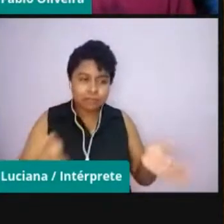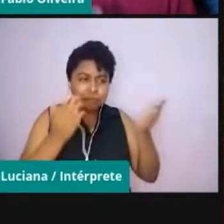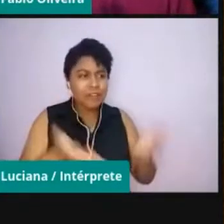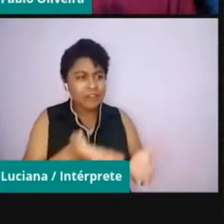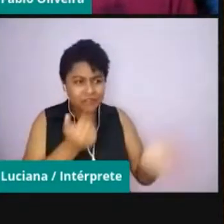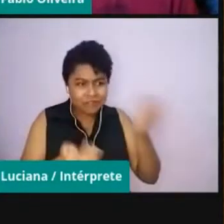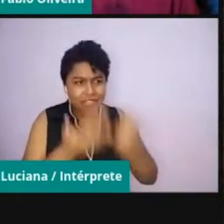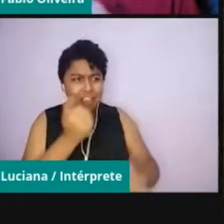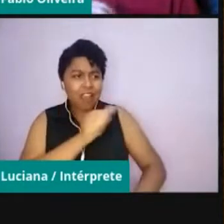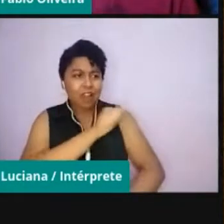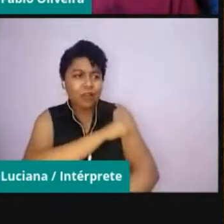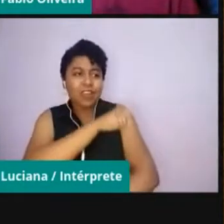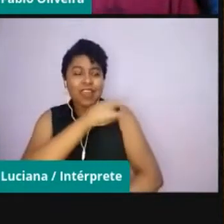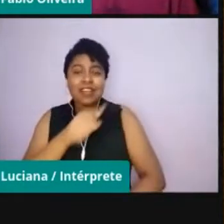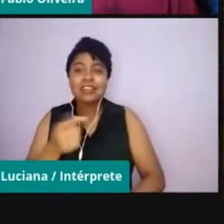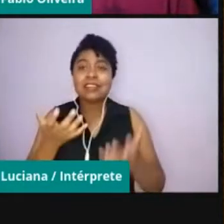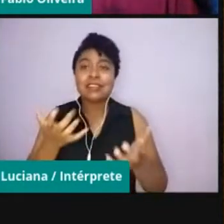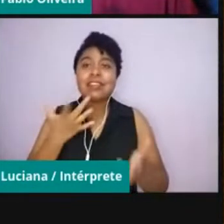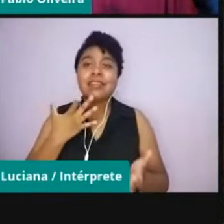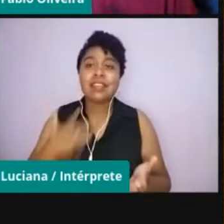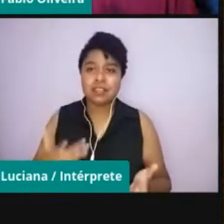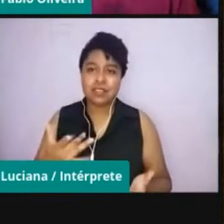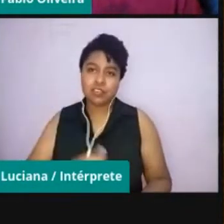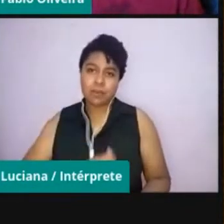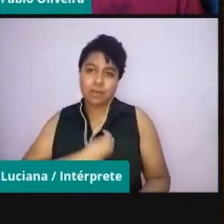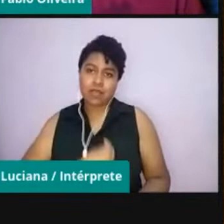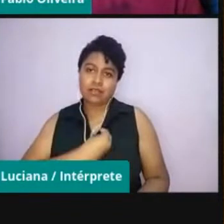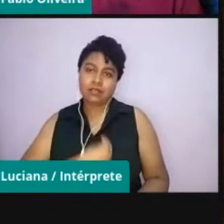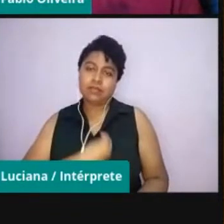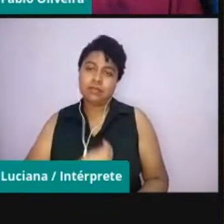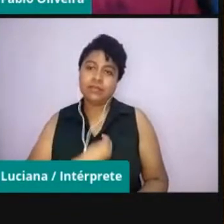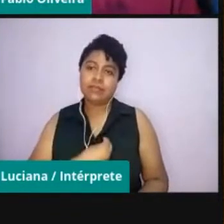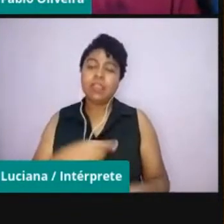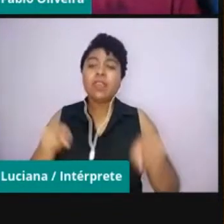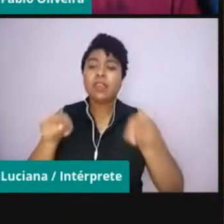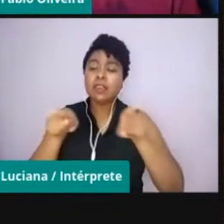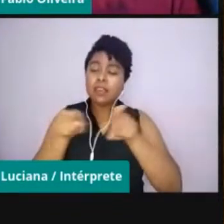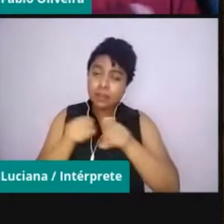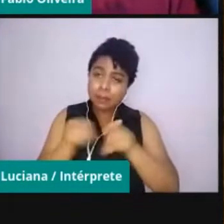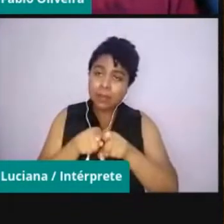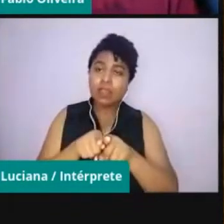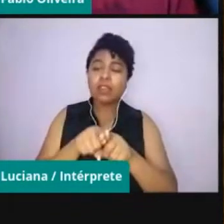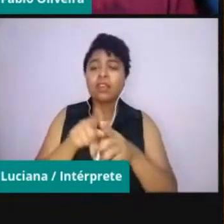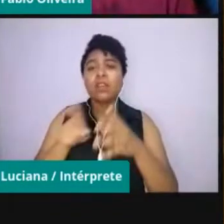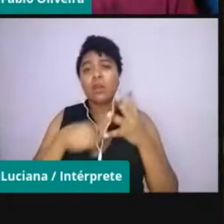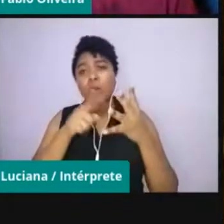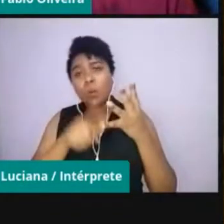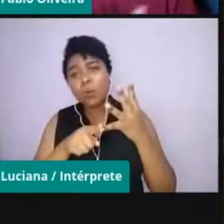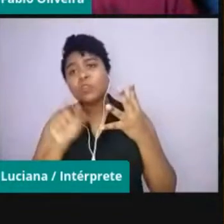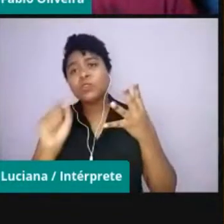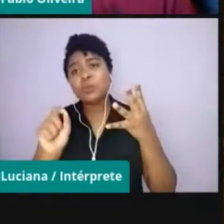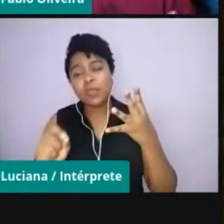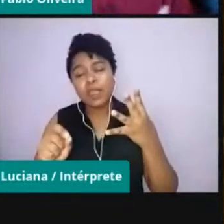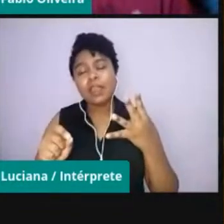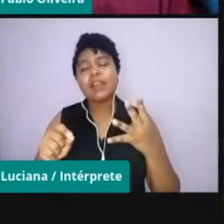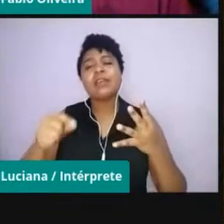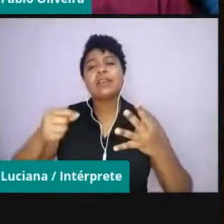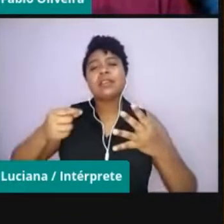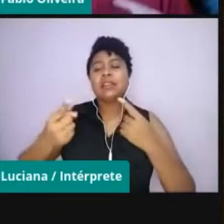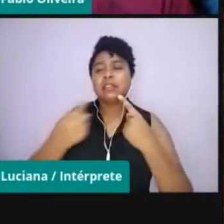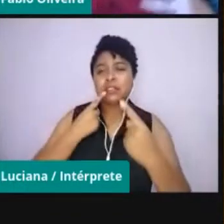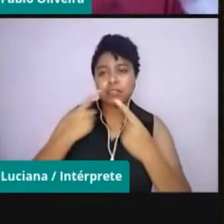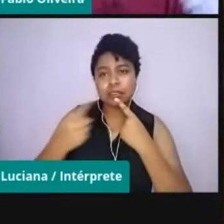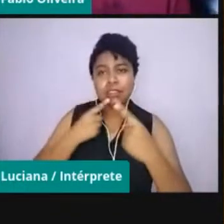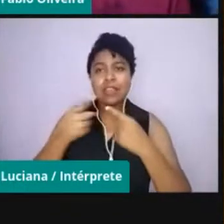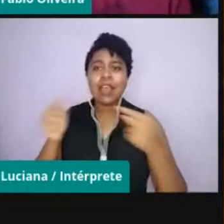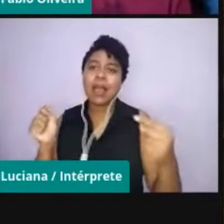participar. E, por fim, ele é pautado no diálogo. Então, vai de encontro com o socioconstrutivismo, em que